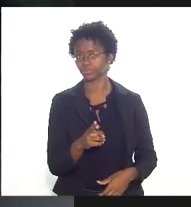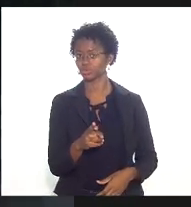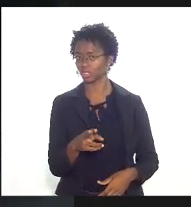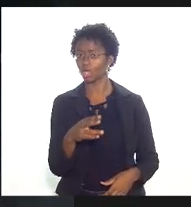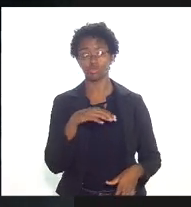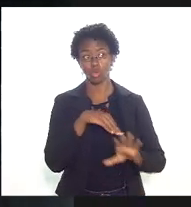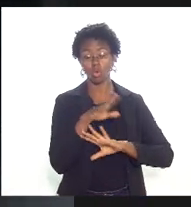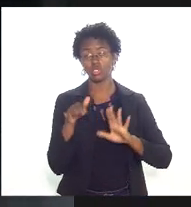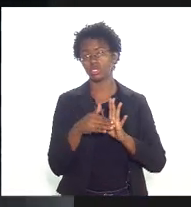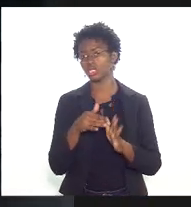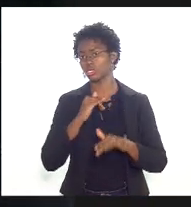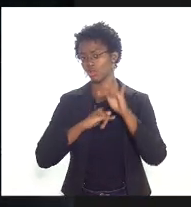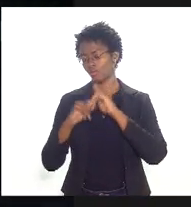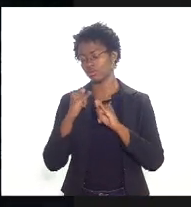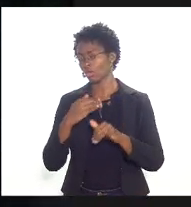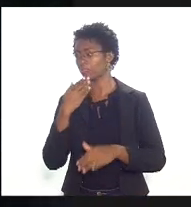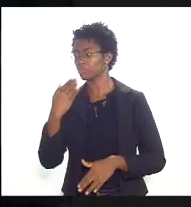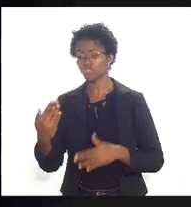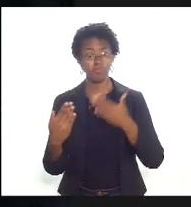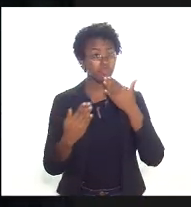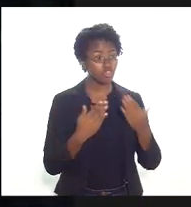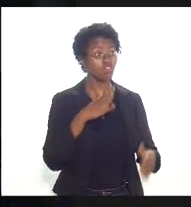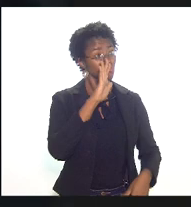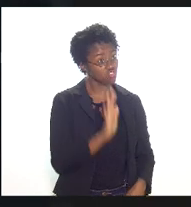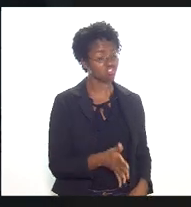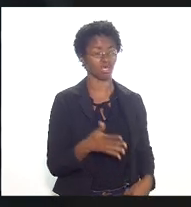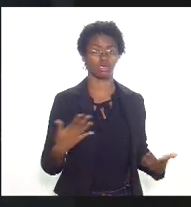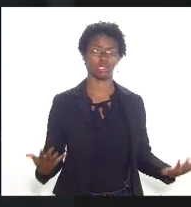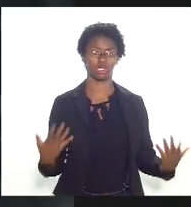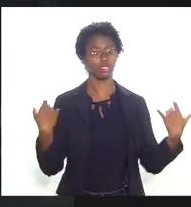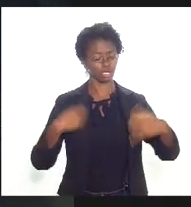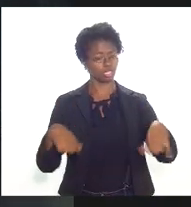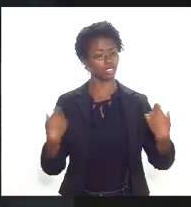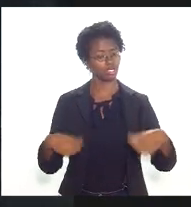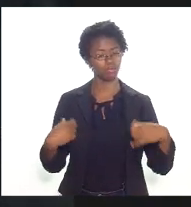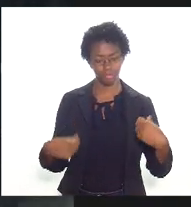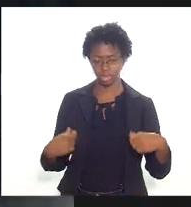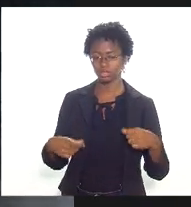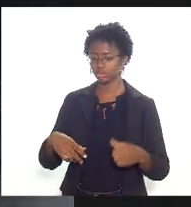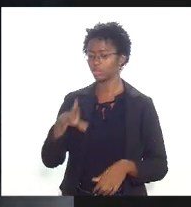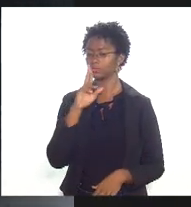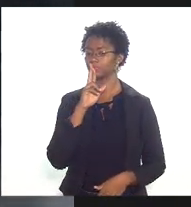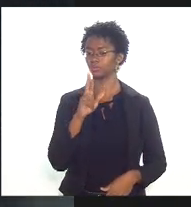informações que ele já ressuscitou porque tem que ficar